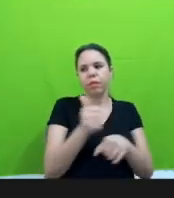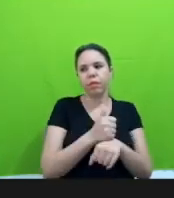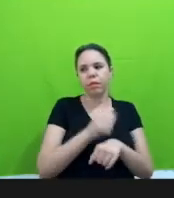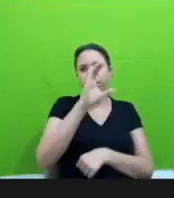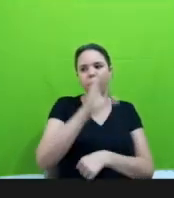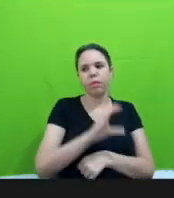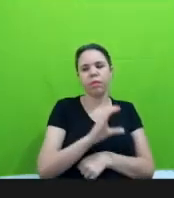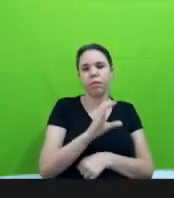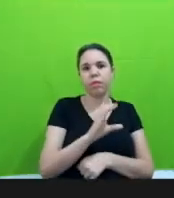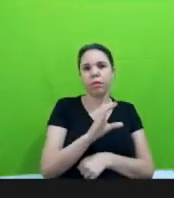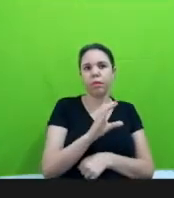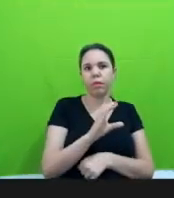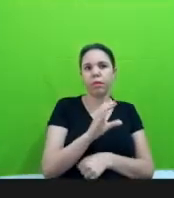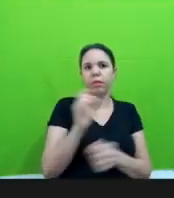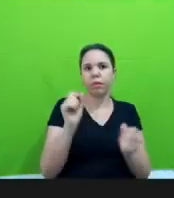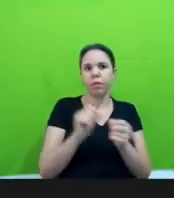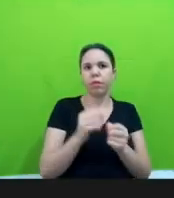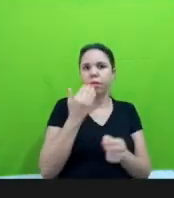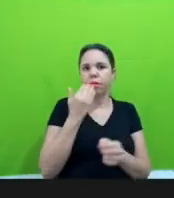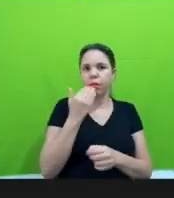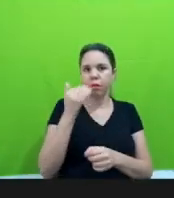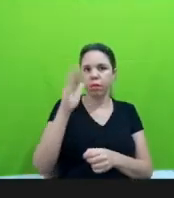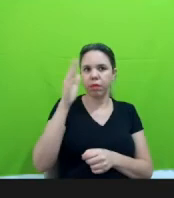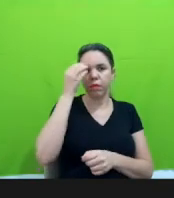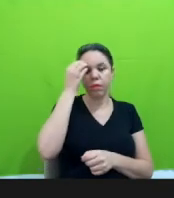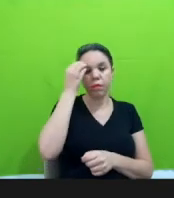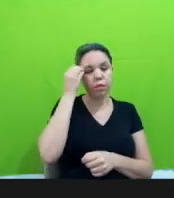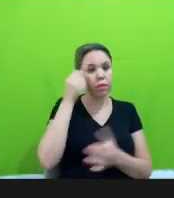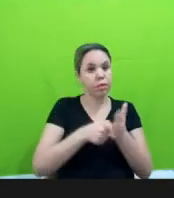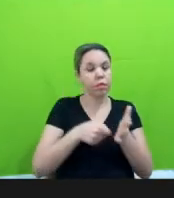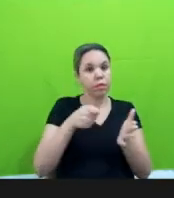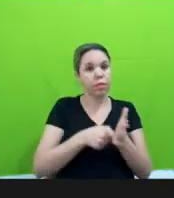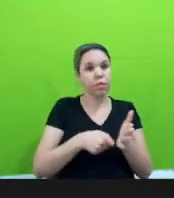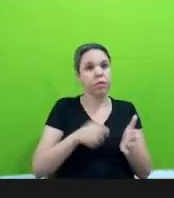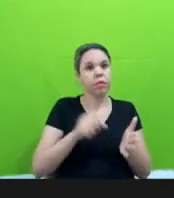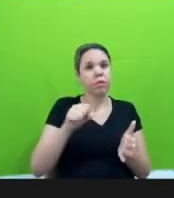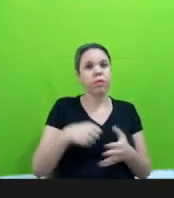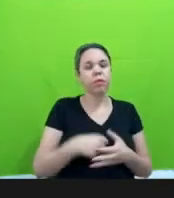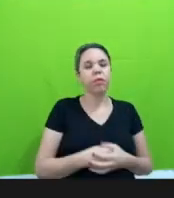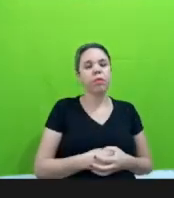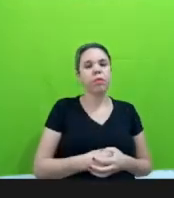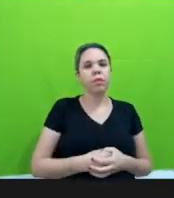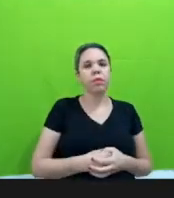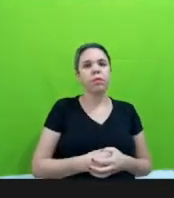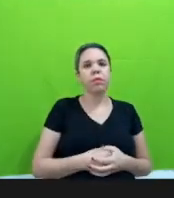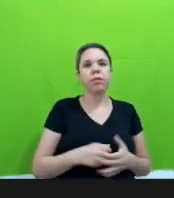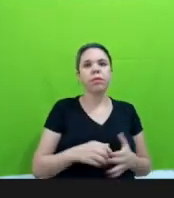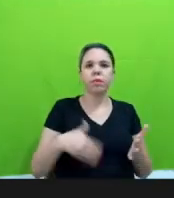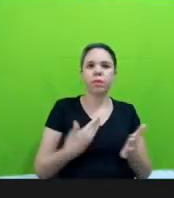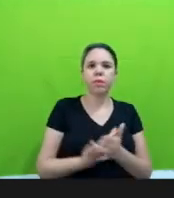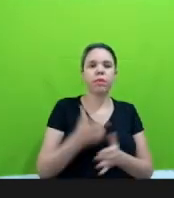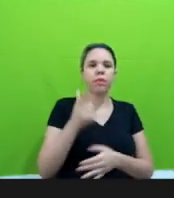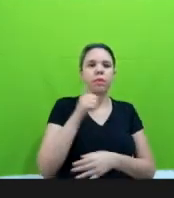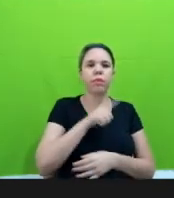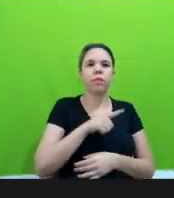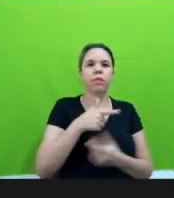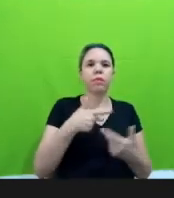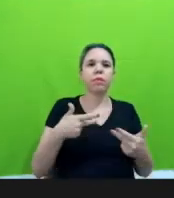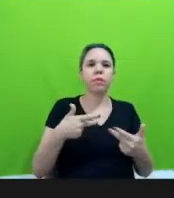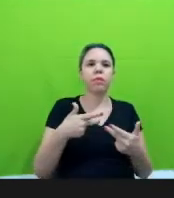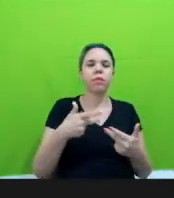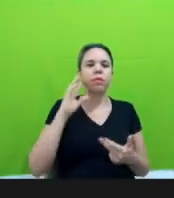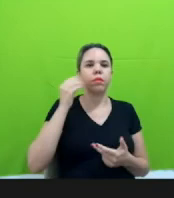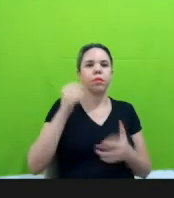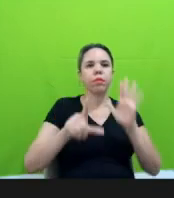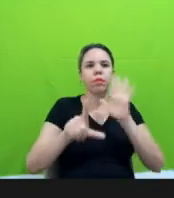geral façam mais pedidos, insistam nos recursos e vão até o fim, enfim, nos argumentos. Acho que entender a lei é sempre